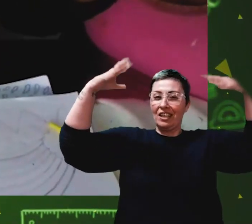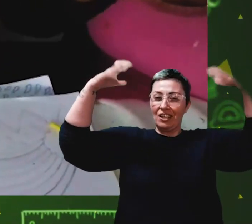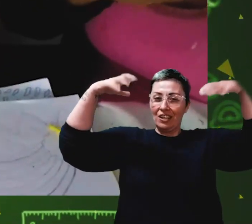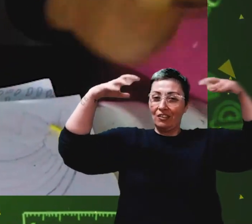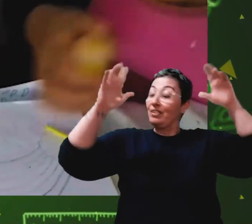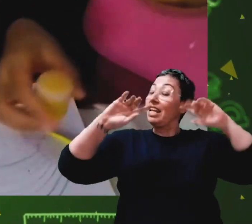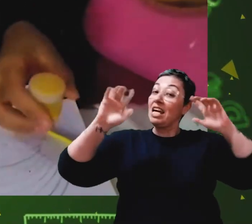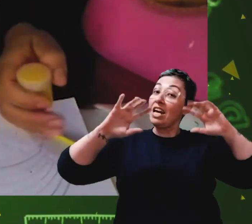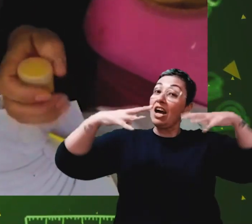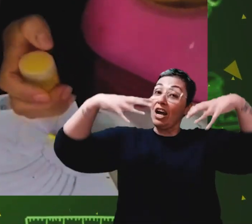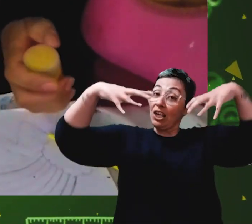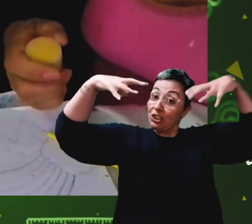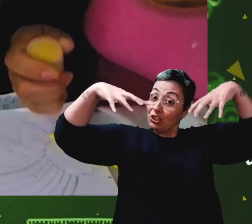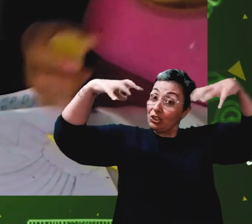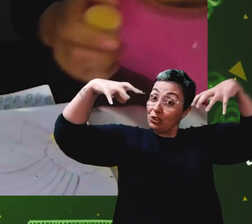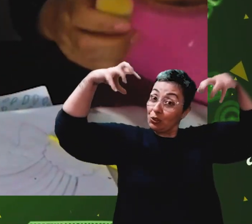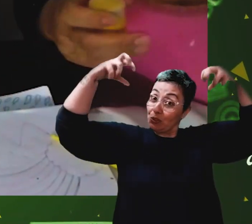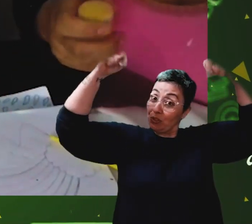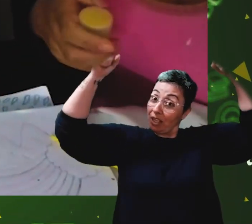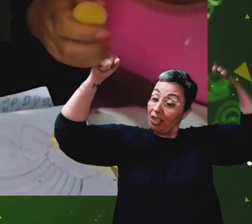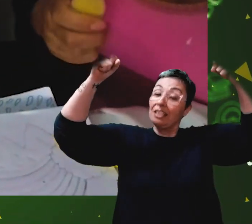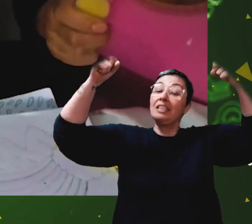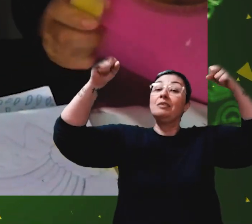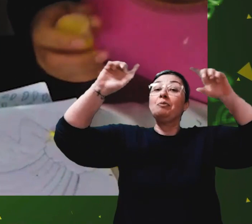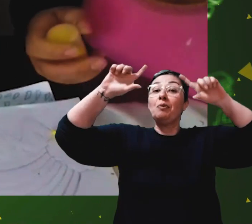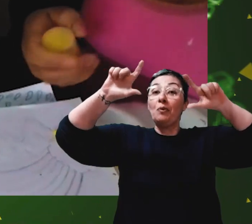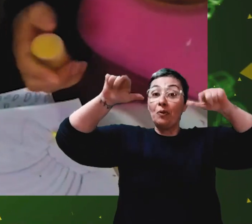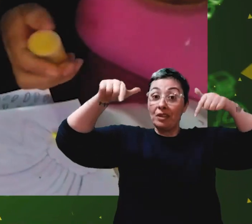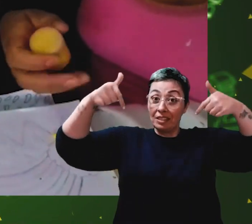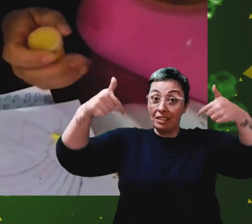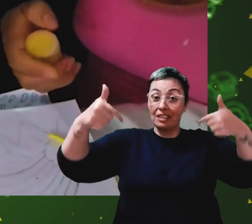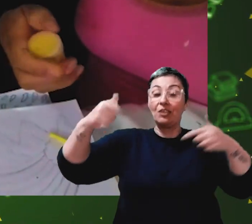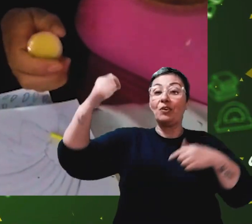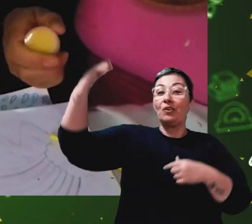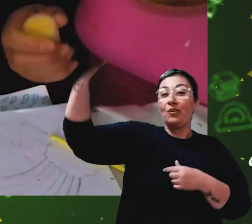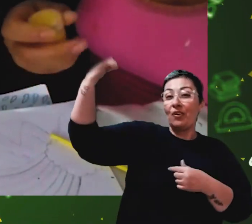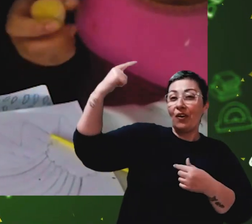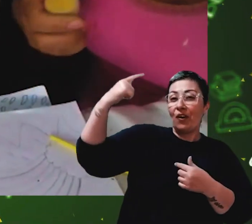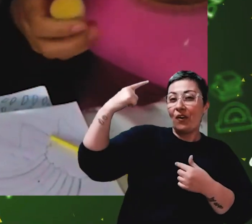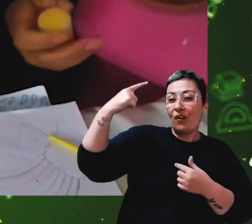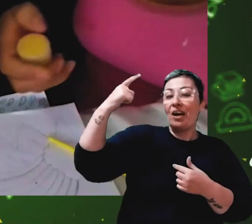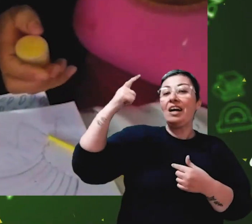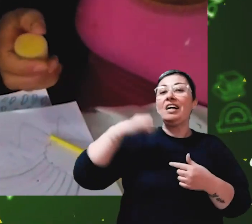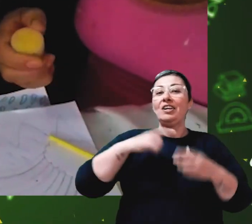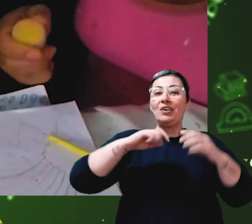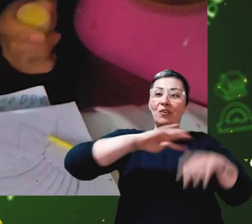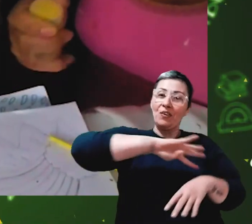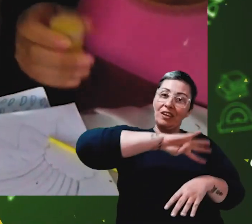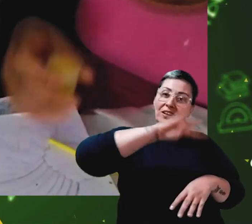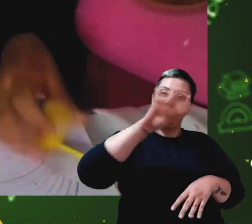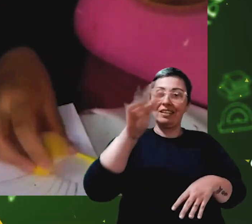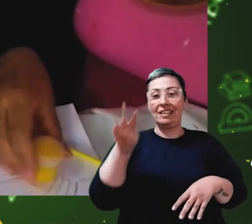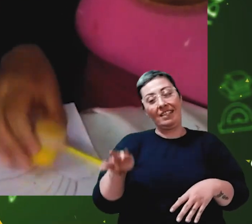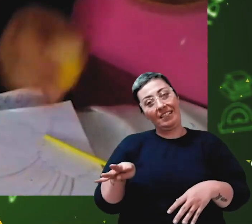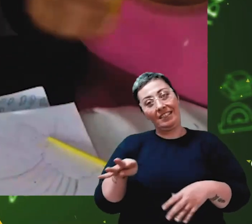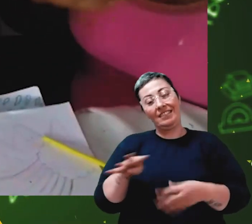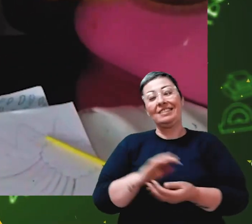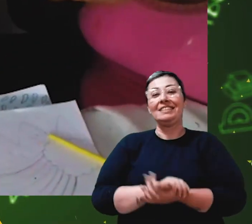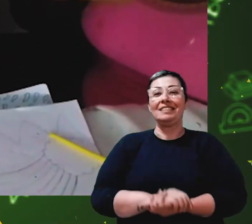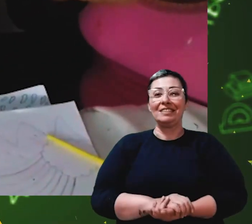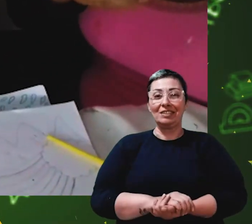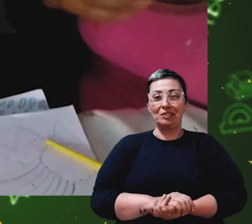a chuva. Não, a chuva vai embora. Depois aparece o sol e o